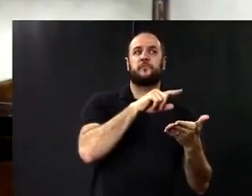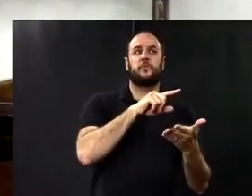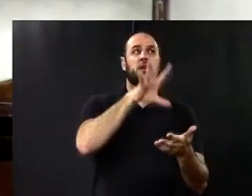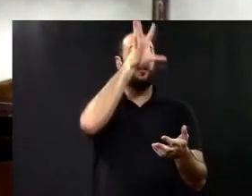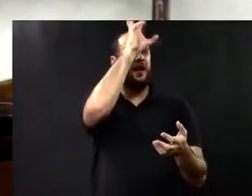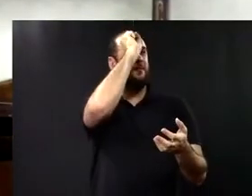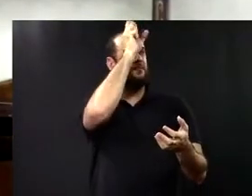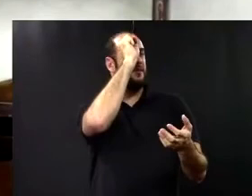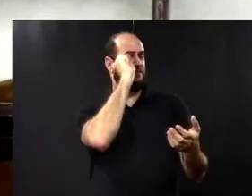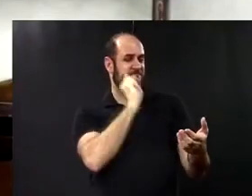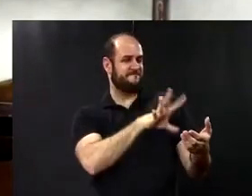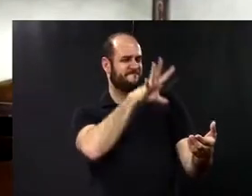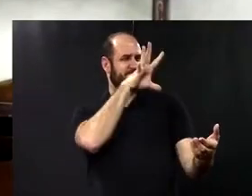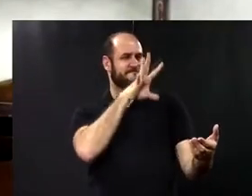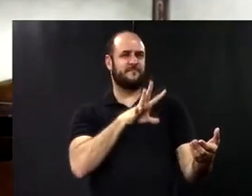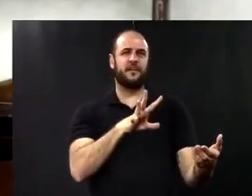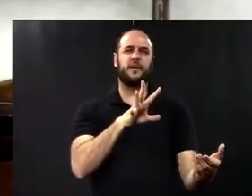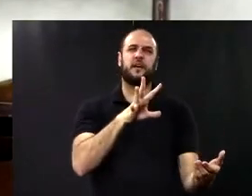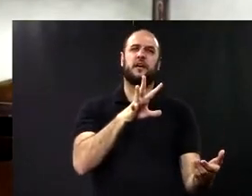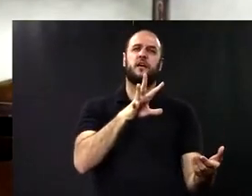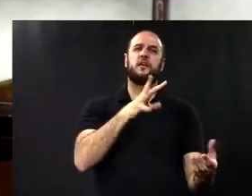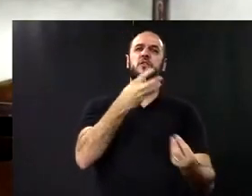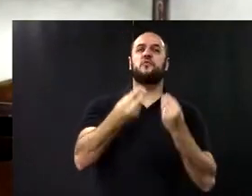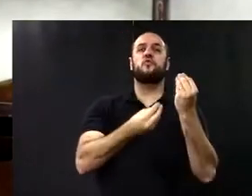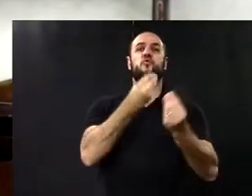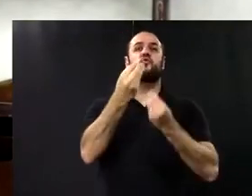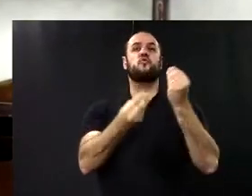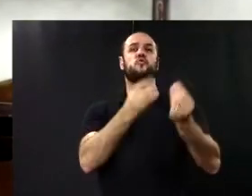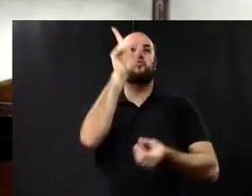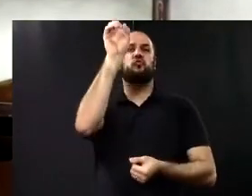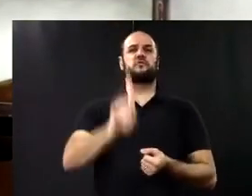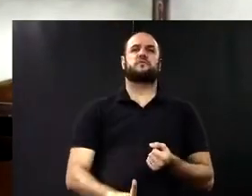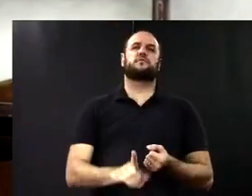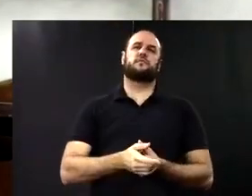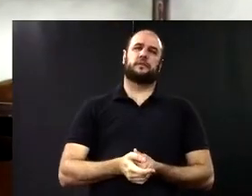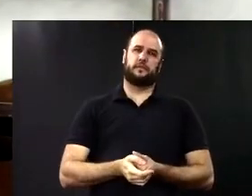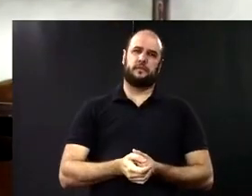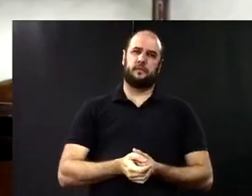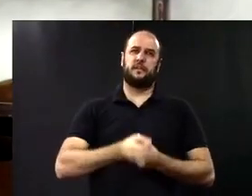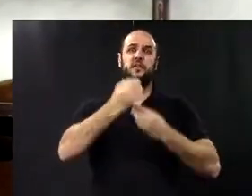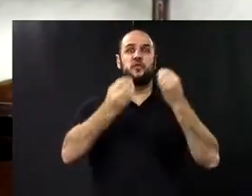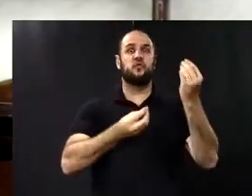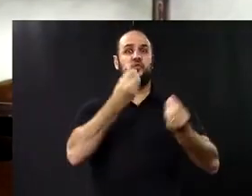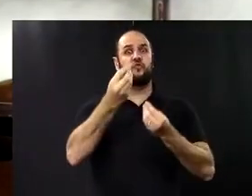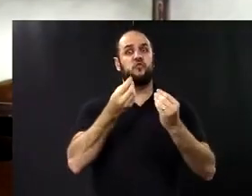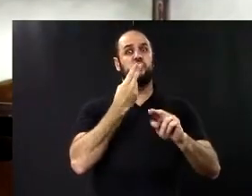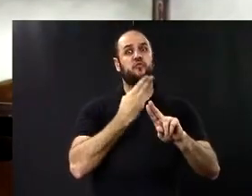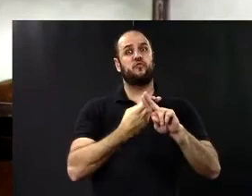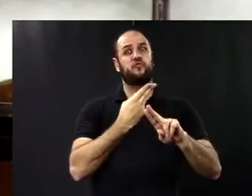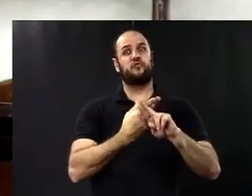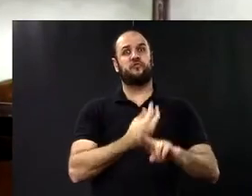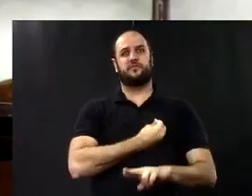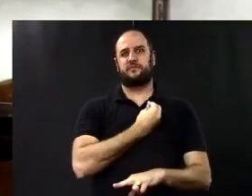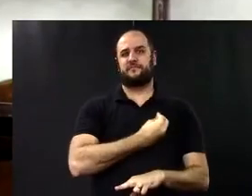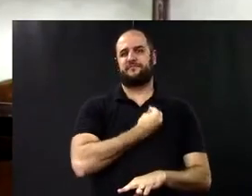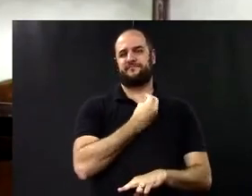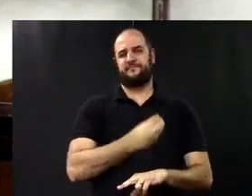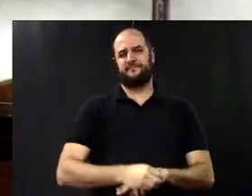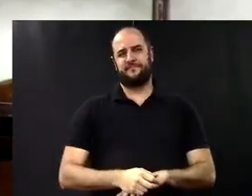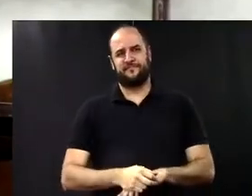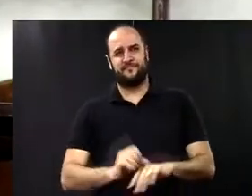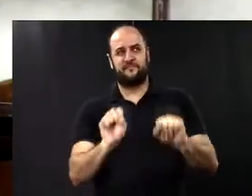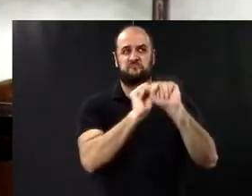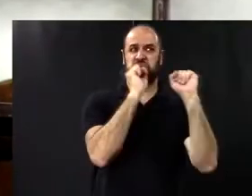muito clara, o princípio da disciplina e como ele deve ser visto e aplicado num